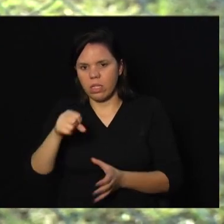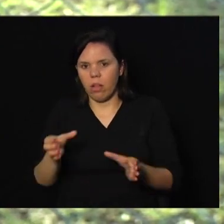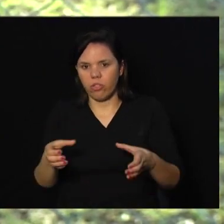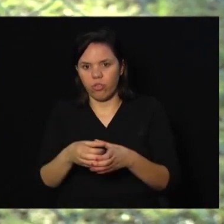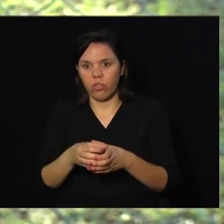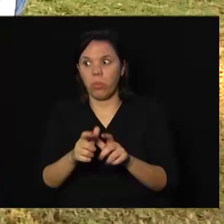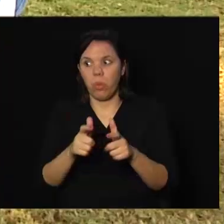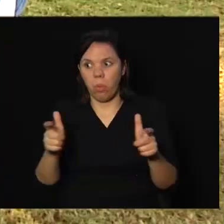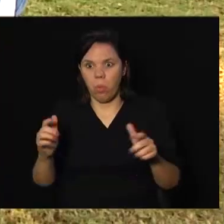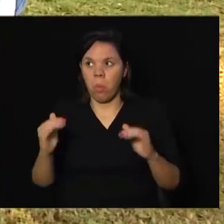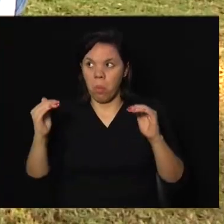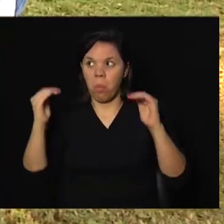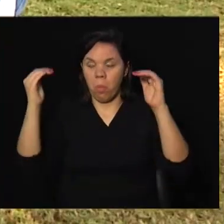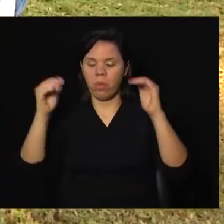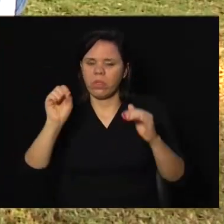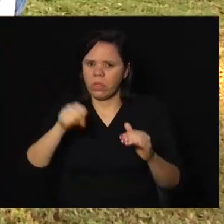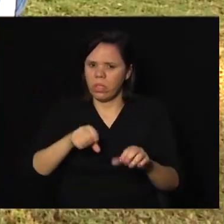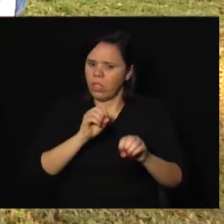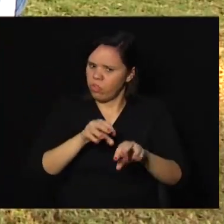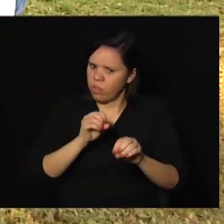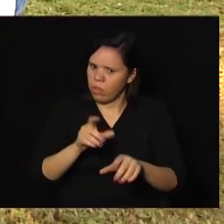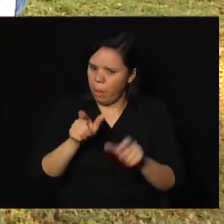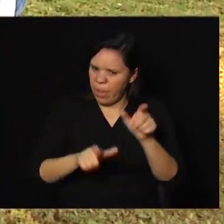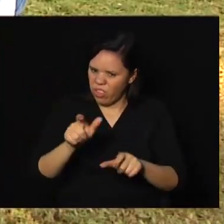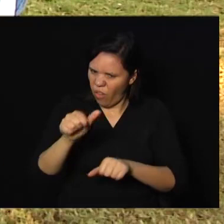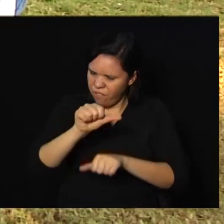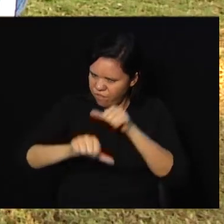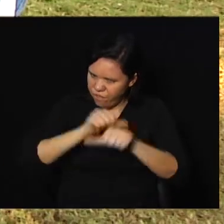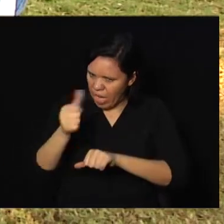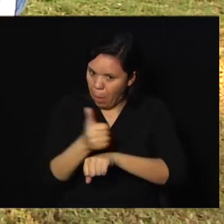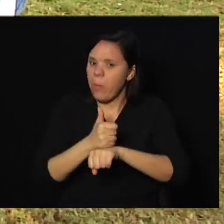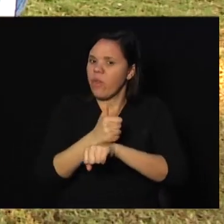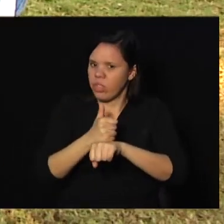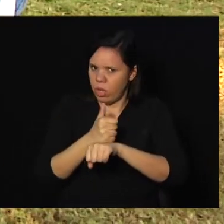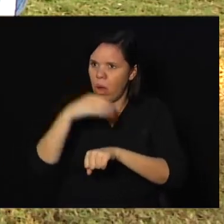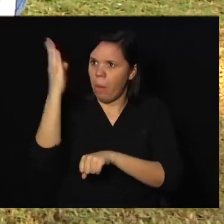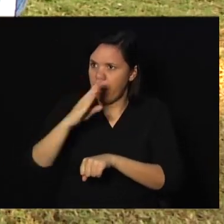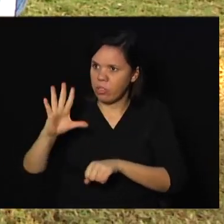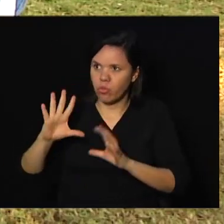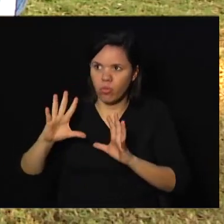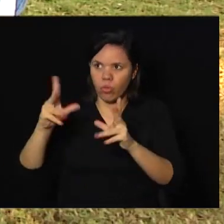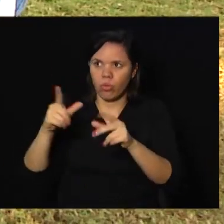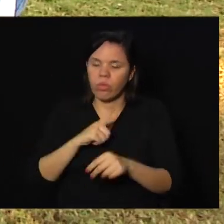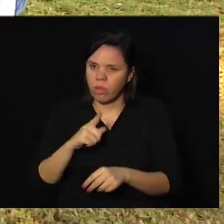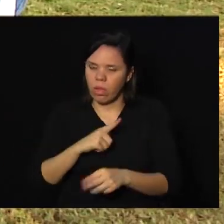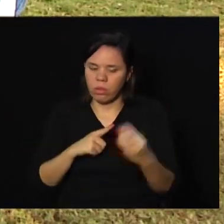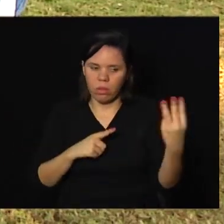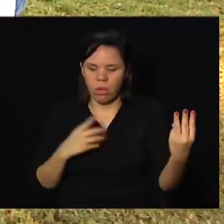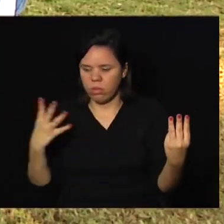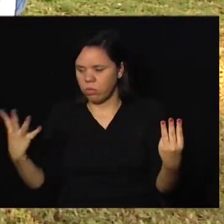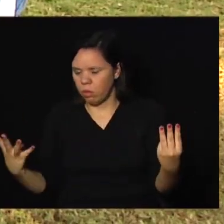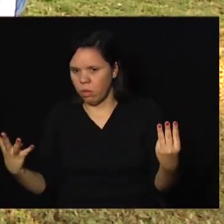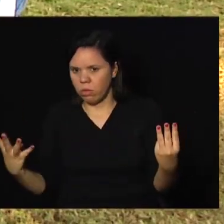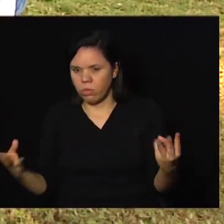na formação de atletas, sabe? Nós temos hoje no Brasil todo 3, 4 jogadores em cada equipe,